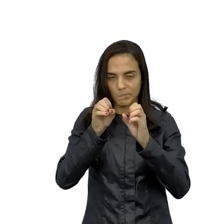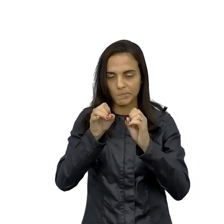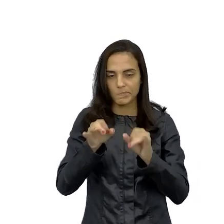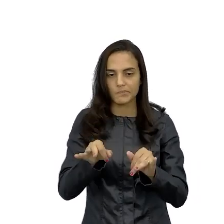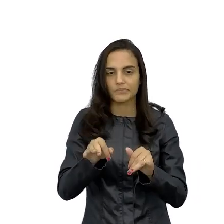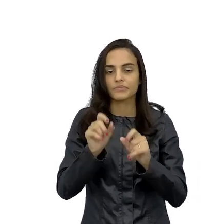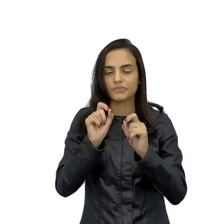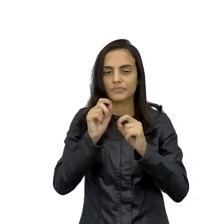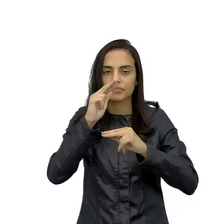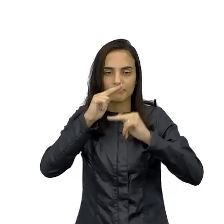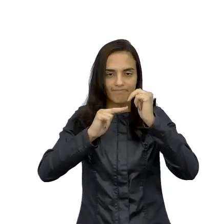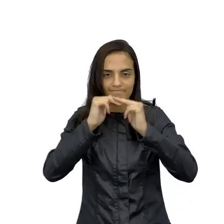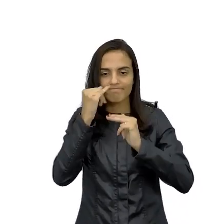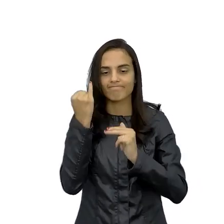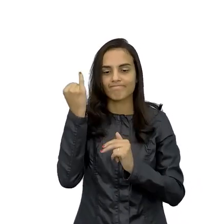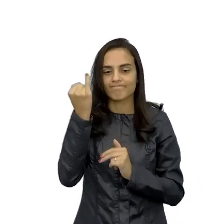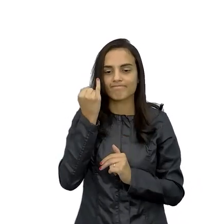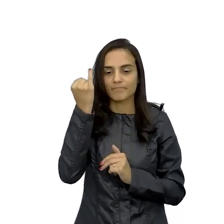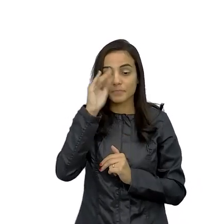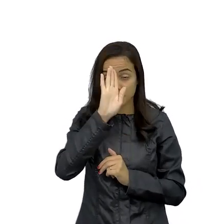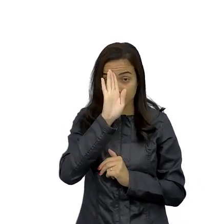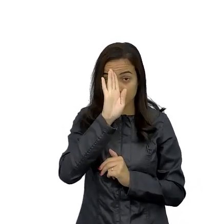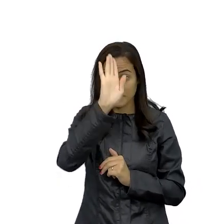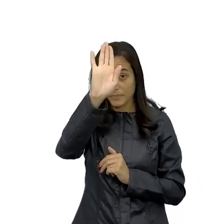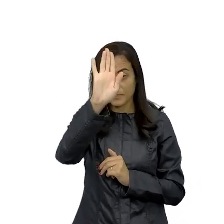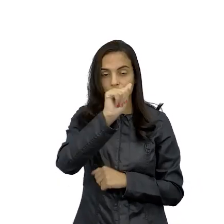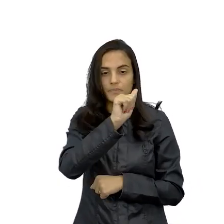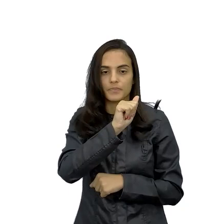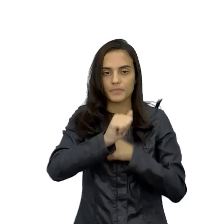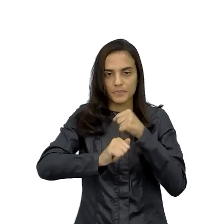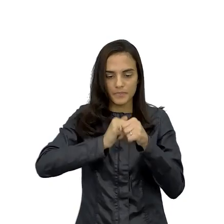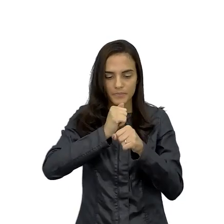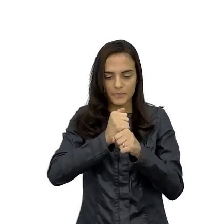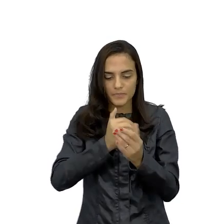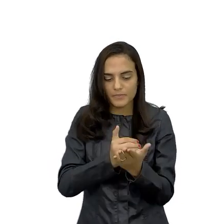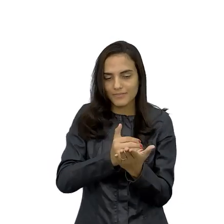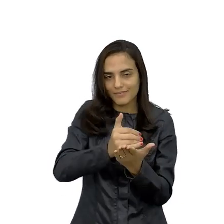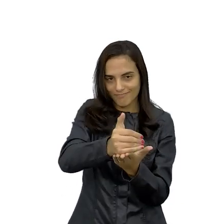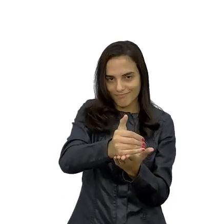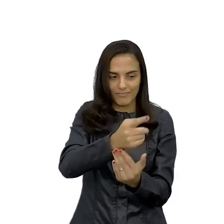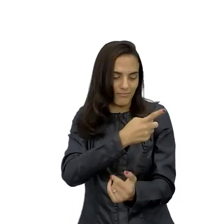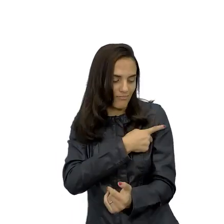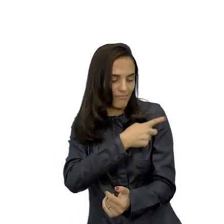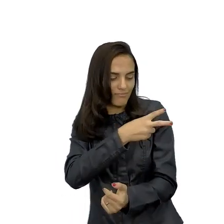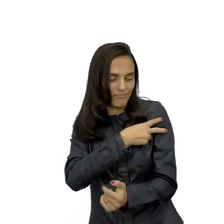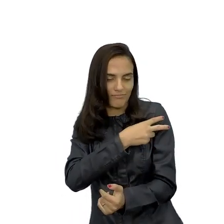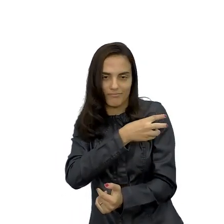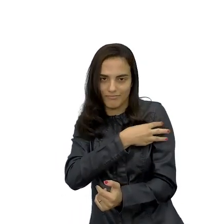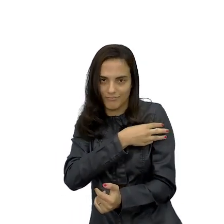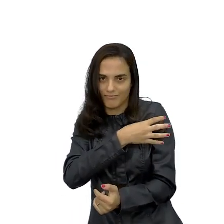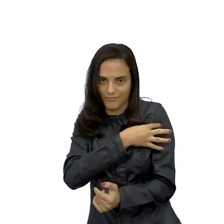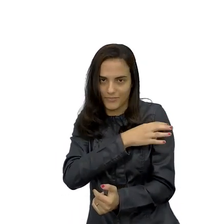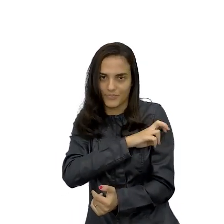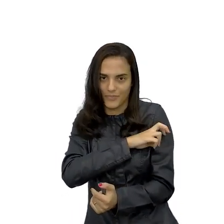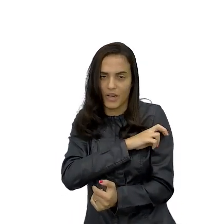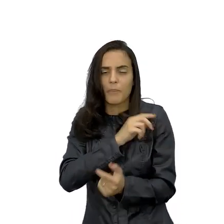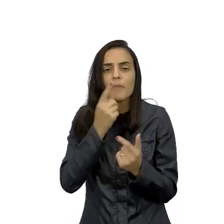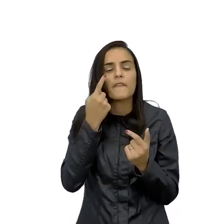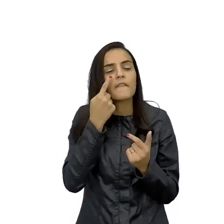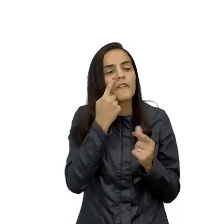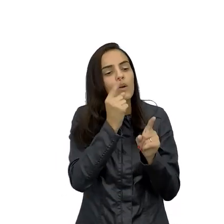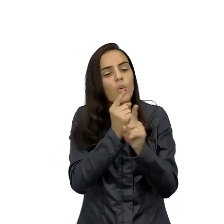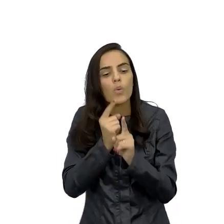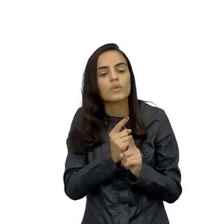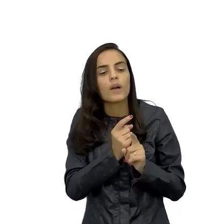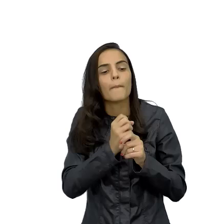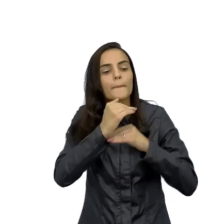é um instrumento importantíssimo, principalmente para os anos iniciais, para a gente poder detectar qual é o processo de